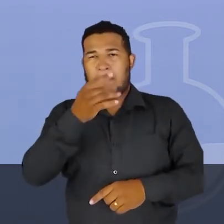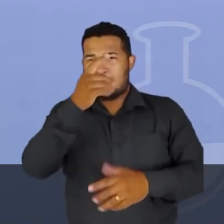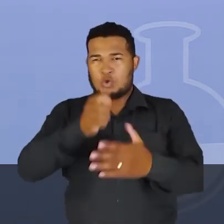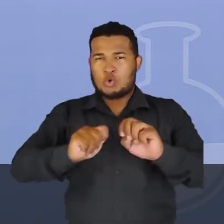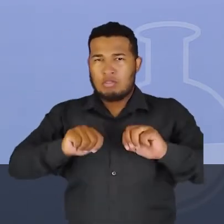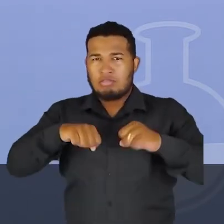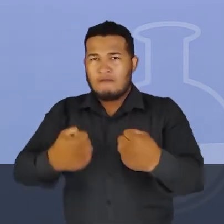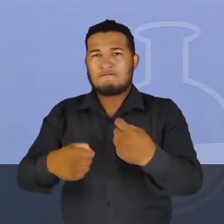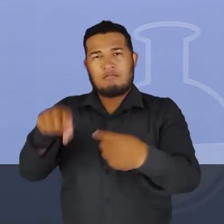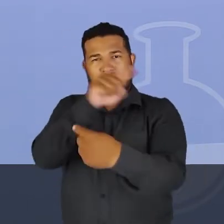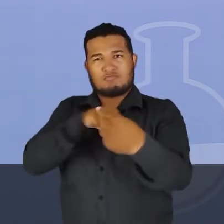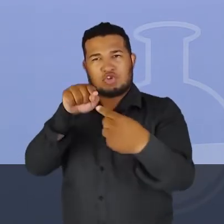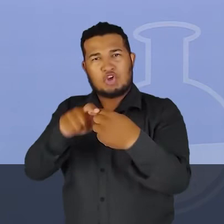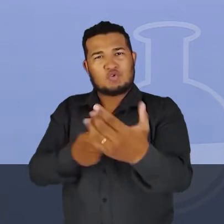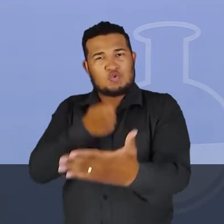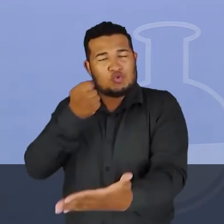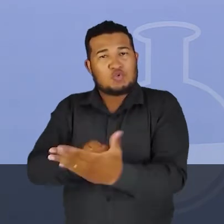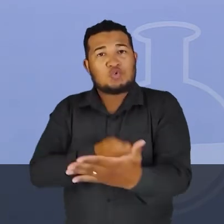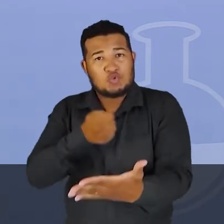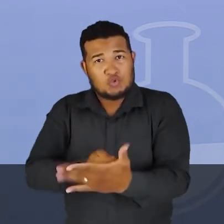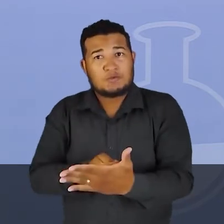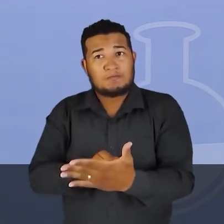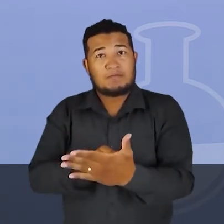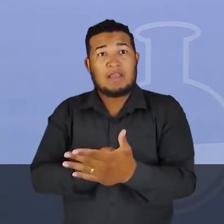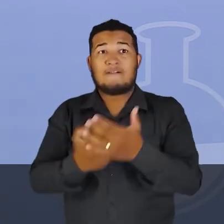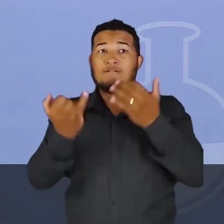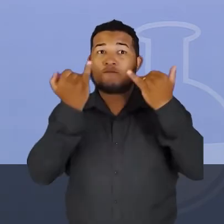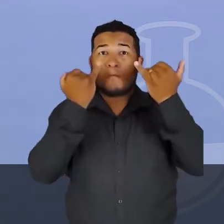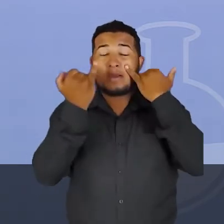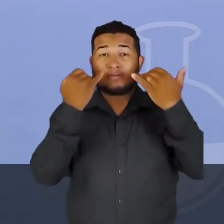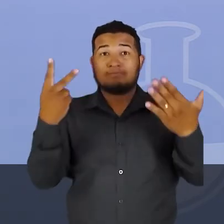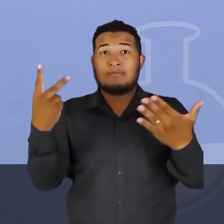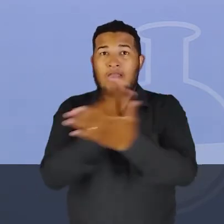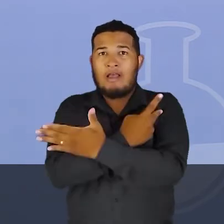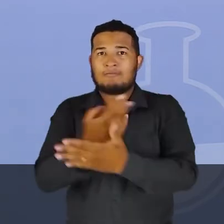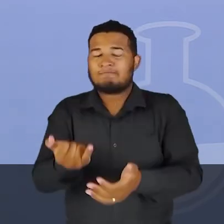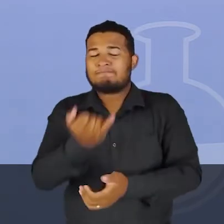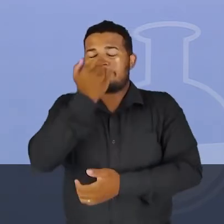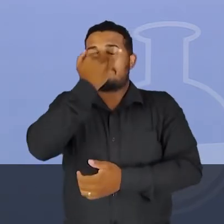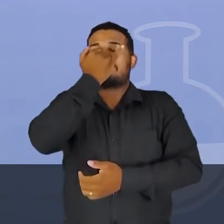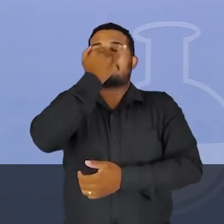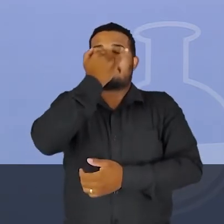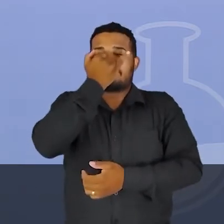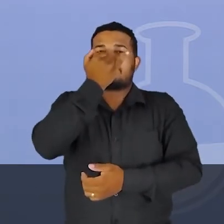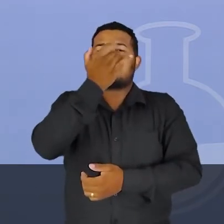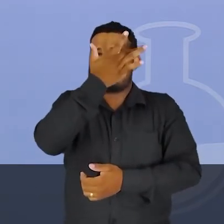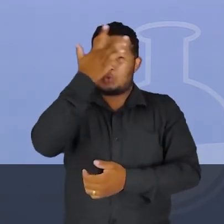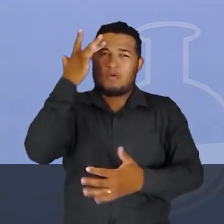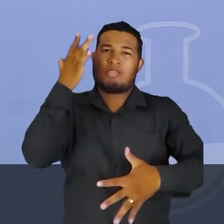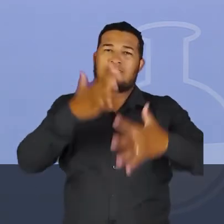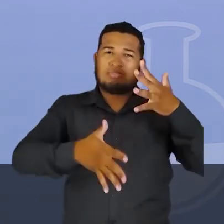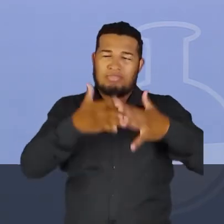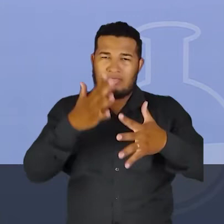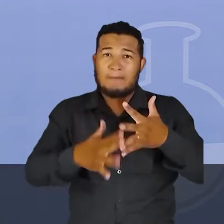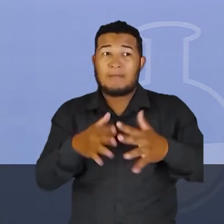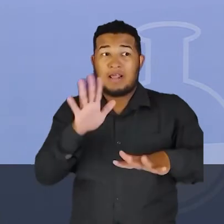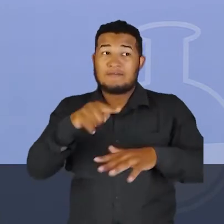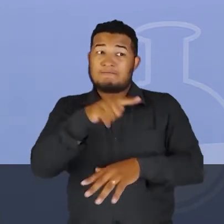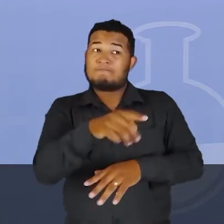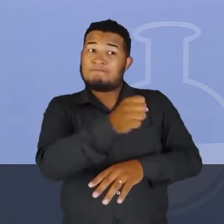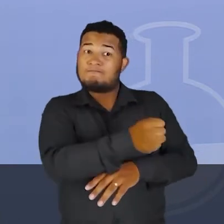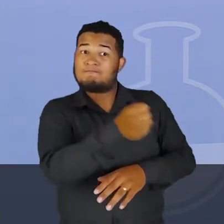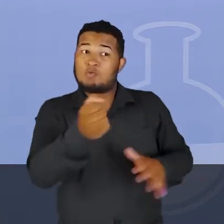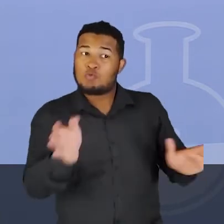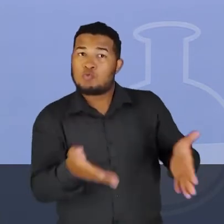lutam por um objetivo, e aí aquela desinformação pode trazer um transtorno para aquela pessoa, pode levar aquela